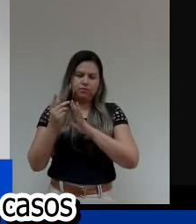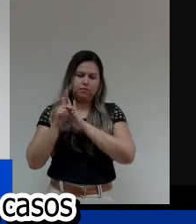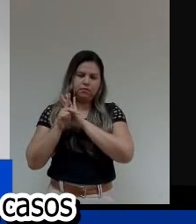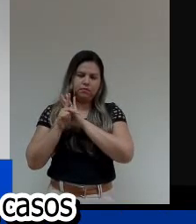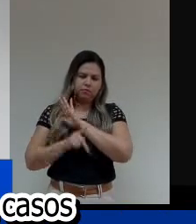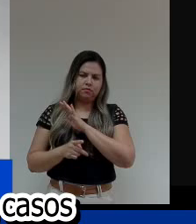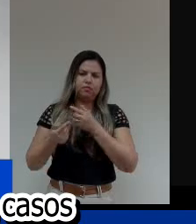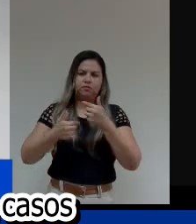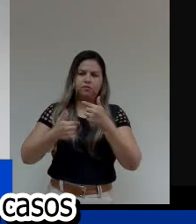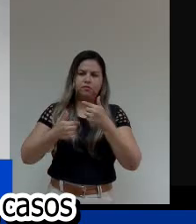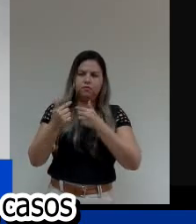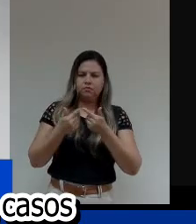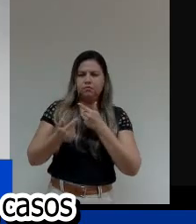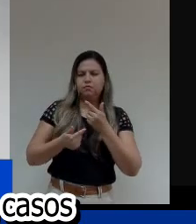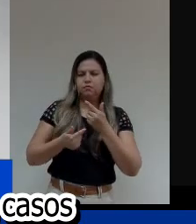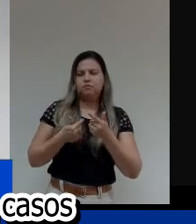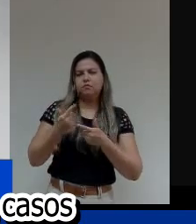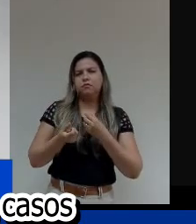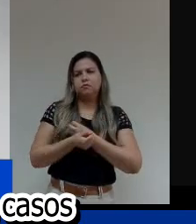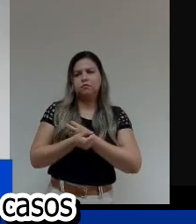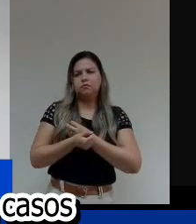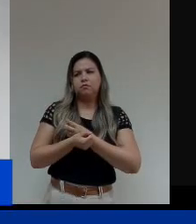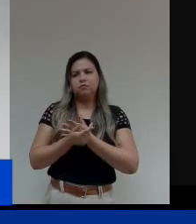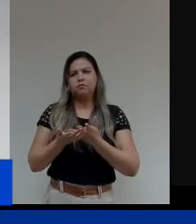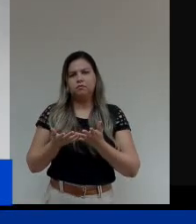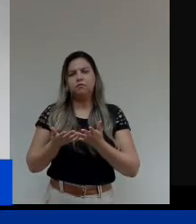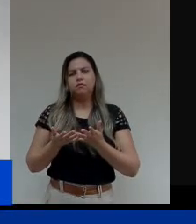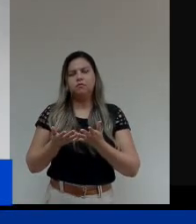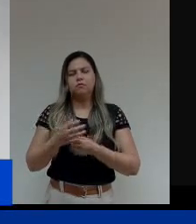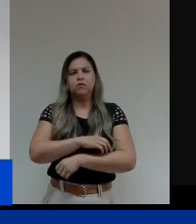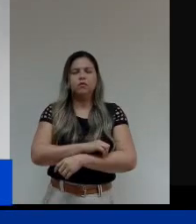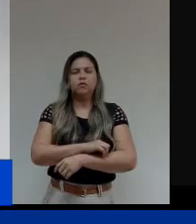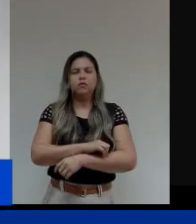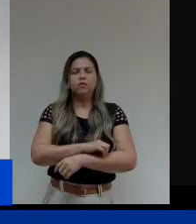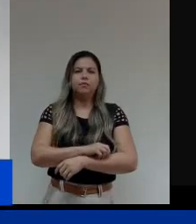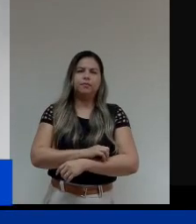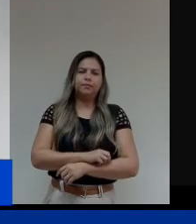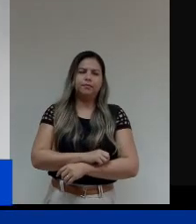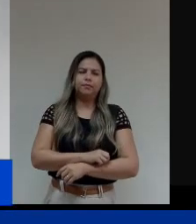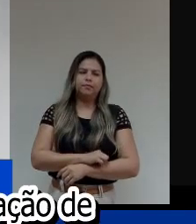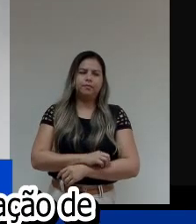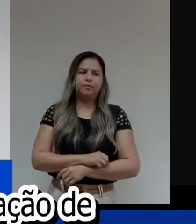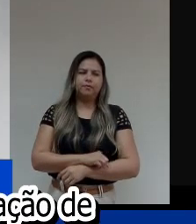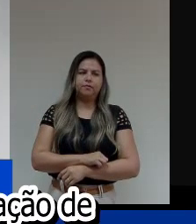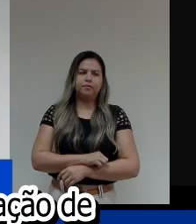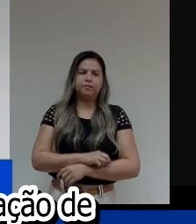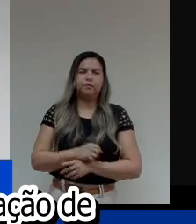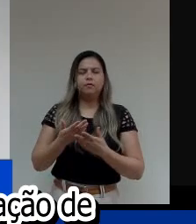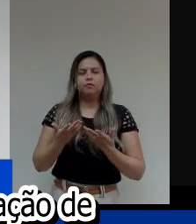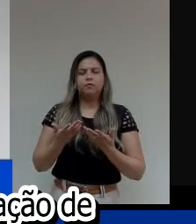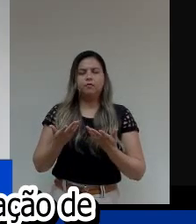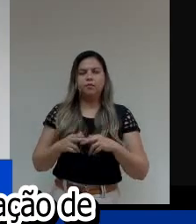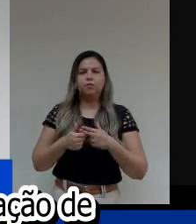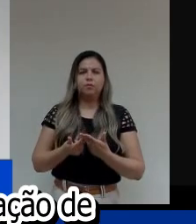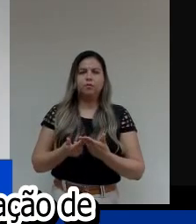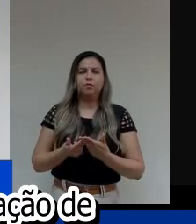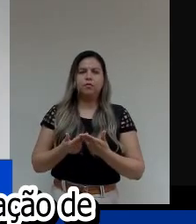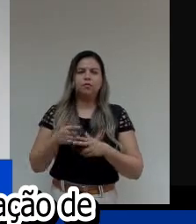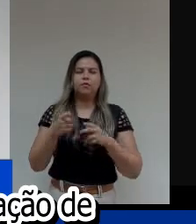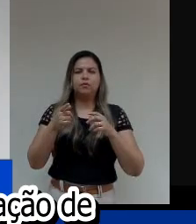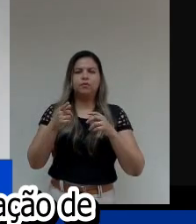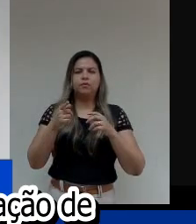ou campanhas dos órgãos públicos, salvo grave e urgente caso de necessidade pública. Contudo, na mídia guerreada, não